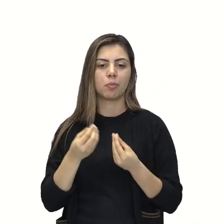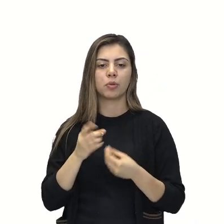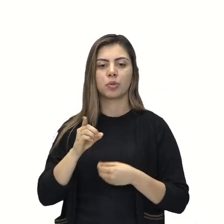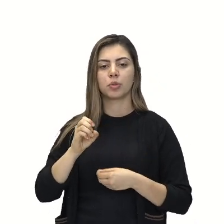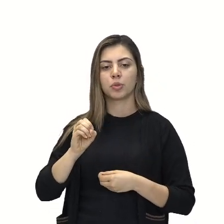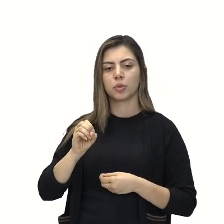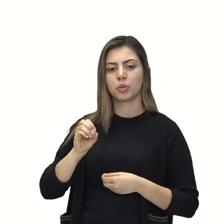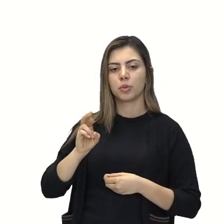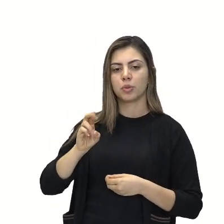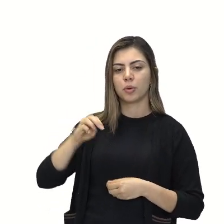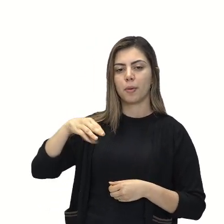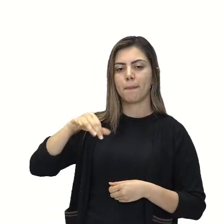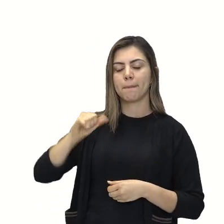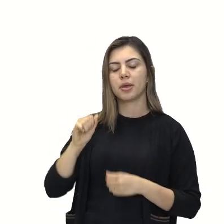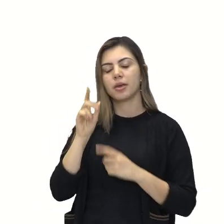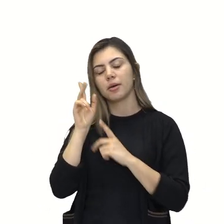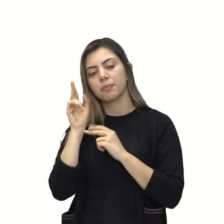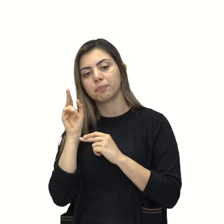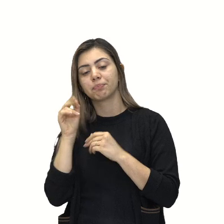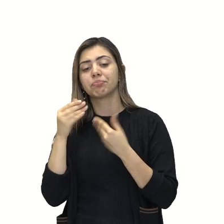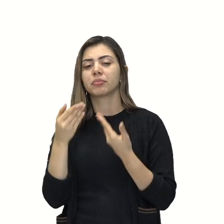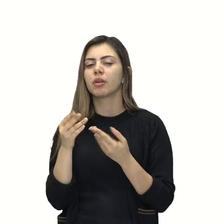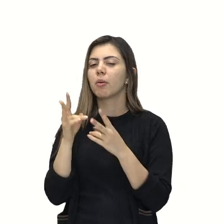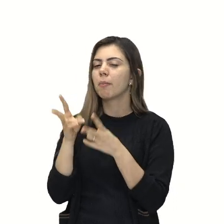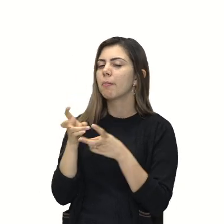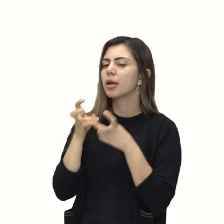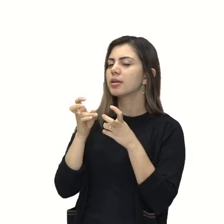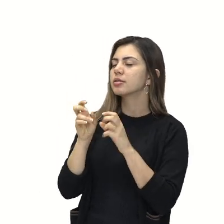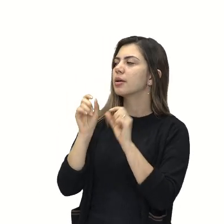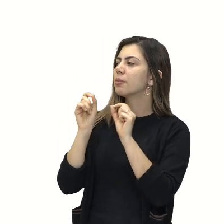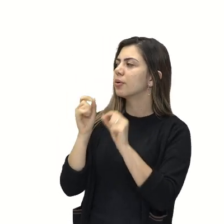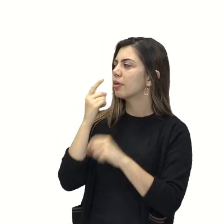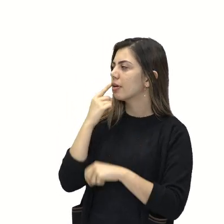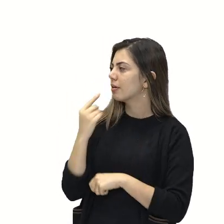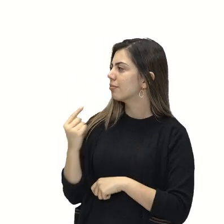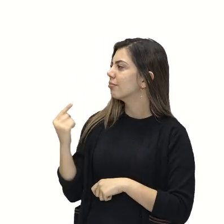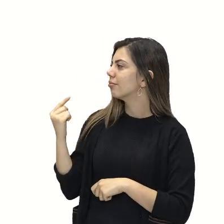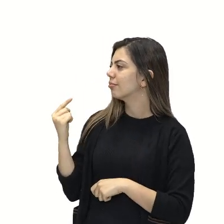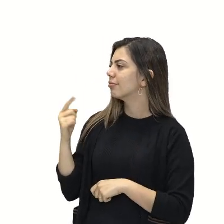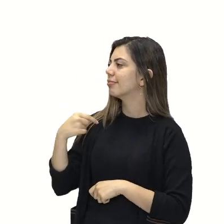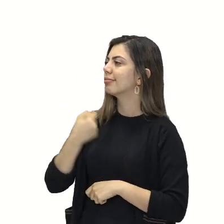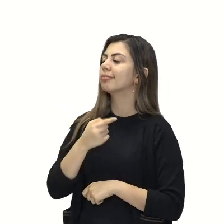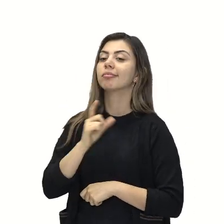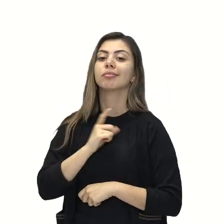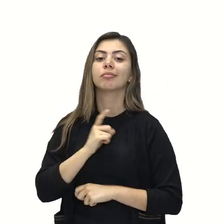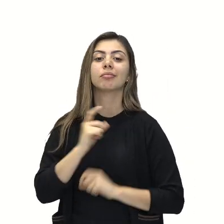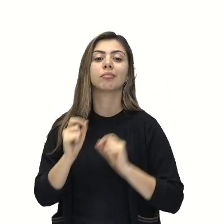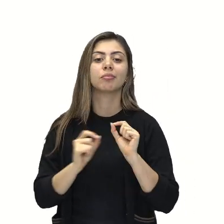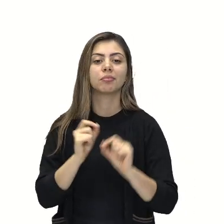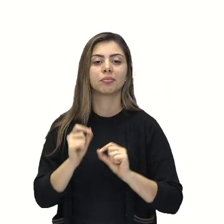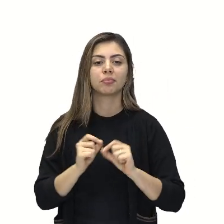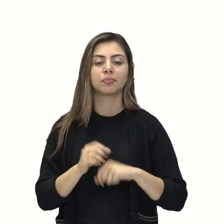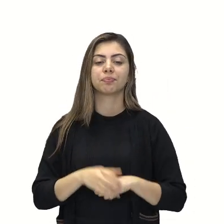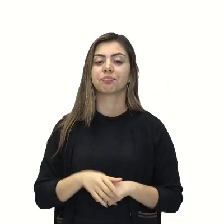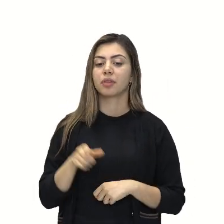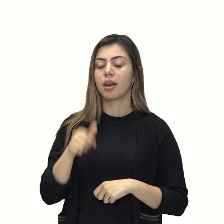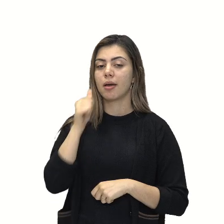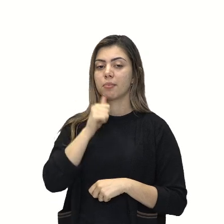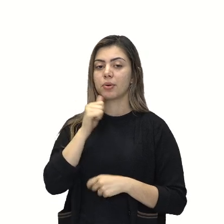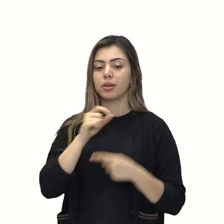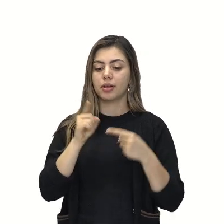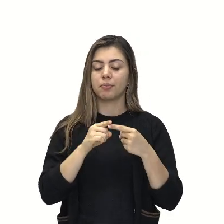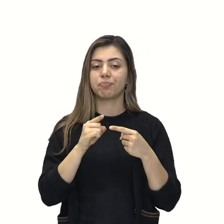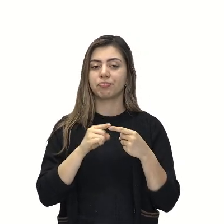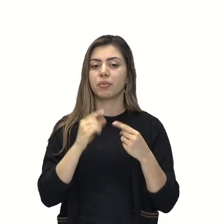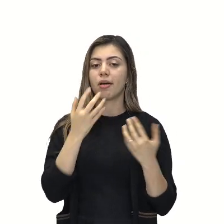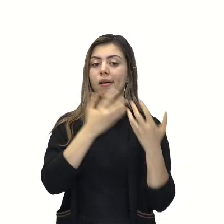dormia. Observem, turma, que nós temos aqui. Maria canta,